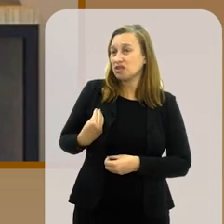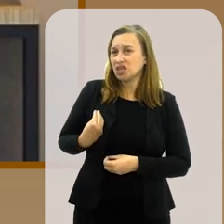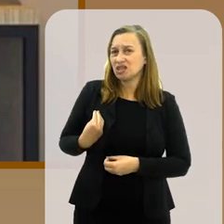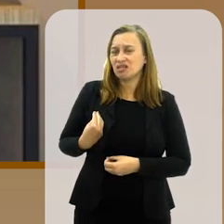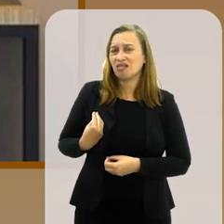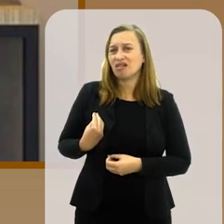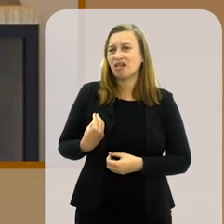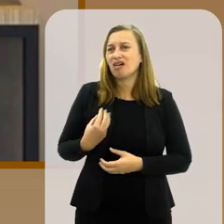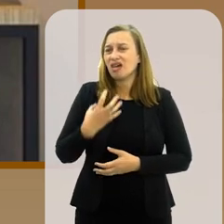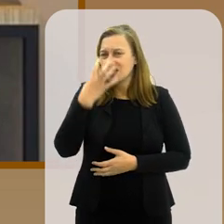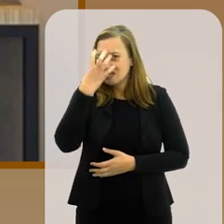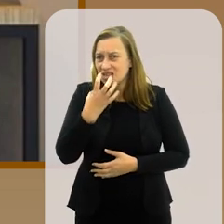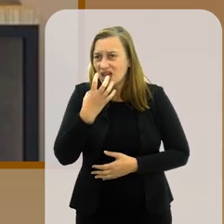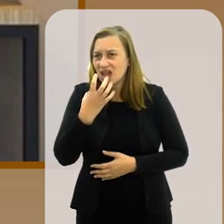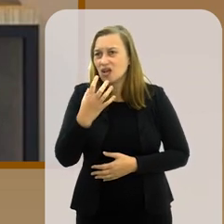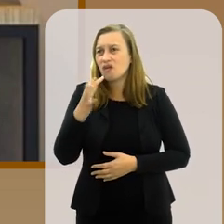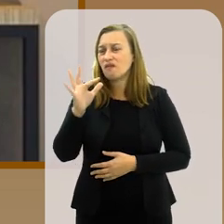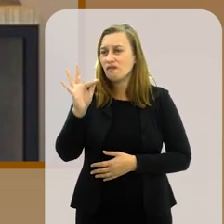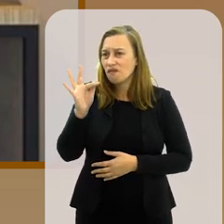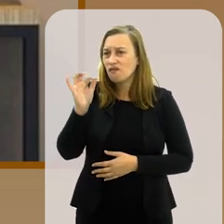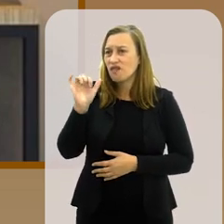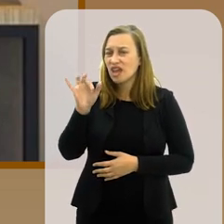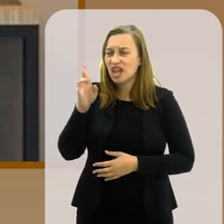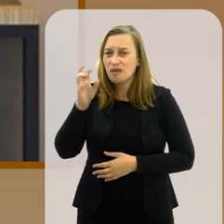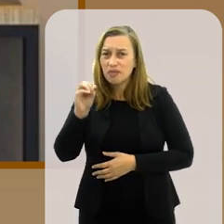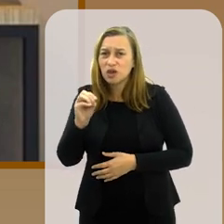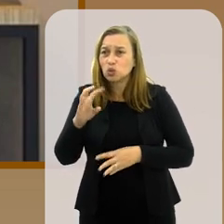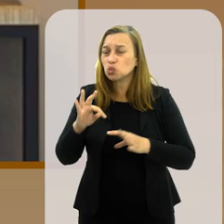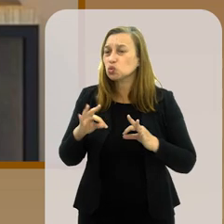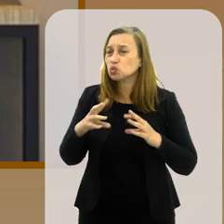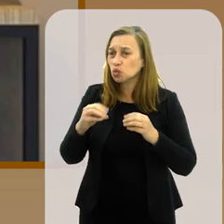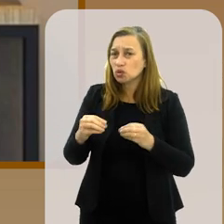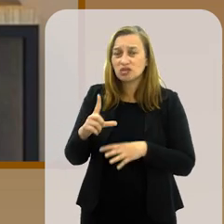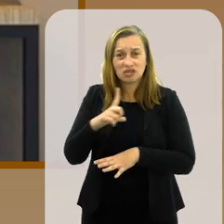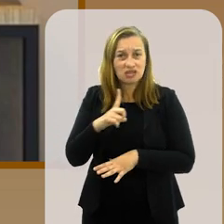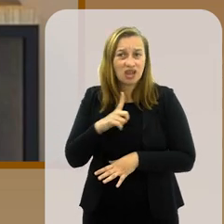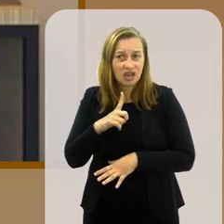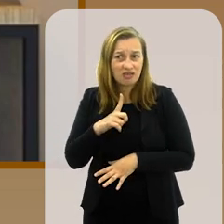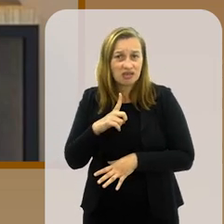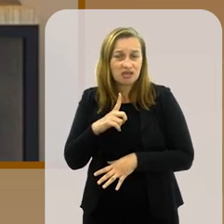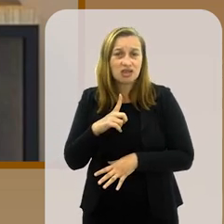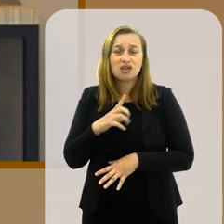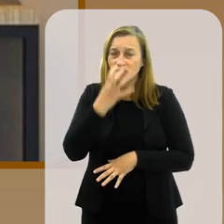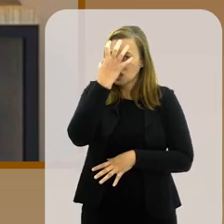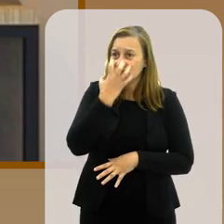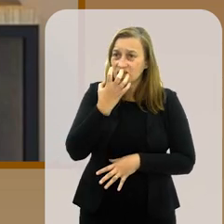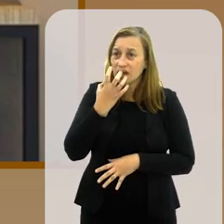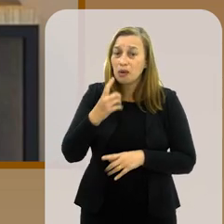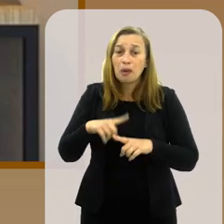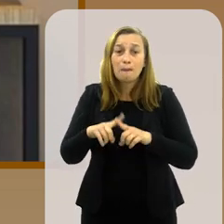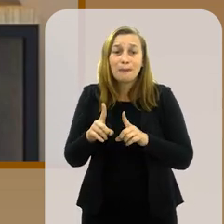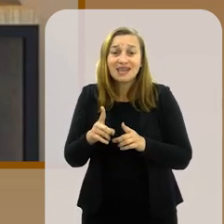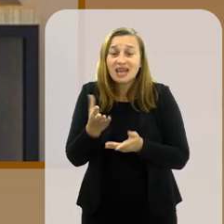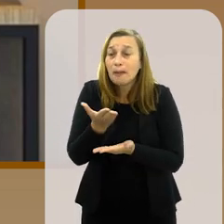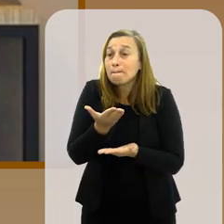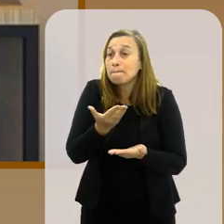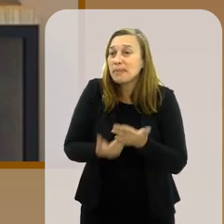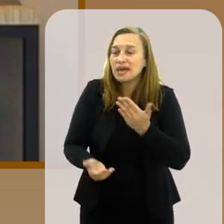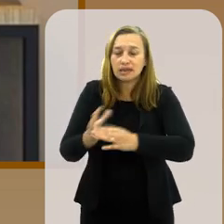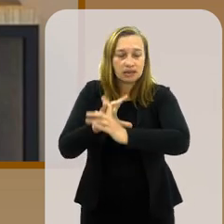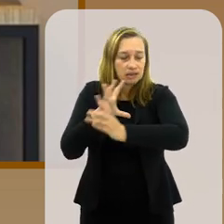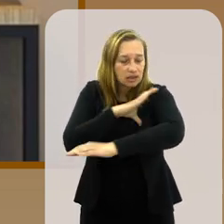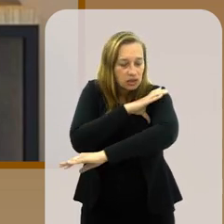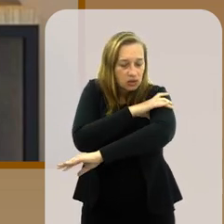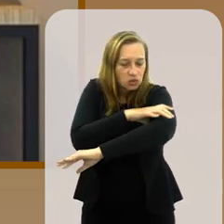é muito grave, né? O ferimento, os ferimentos todos que você teve foram graves, né? Mas a